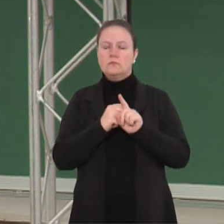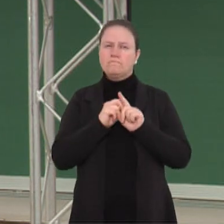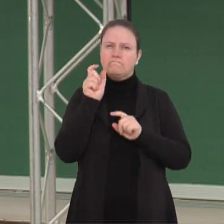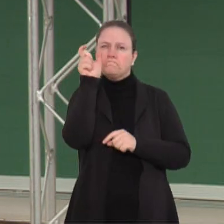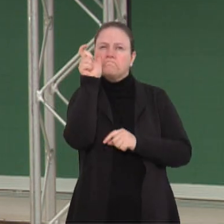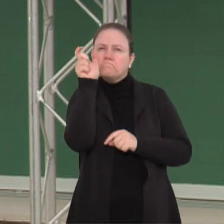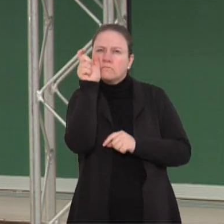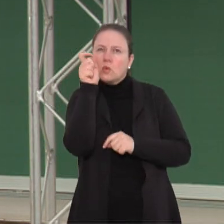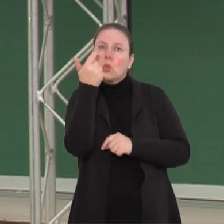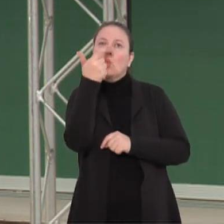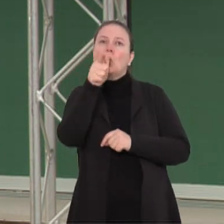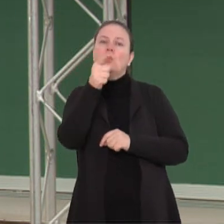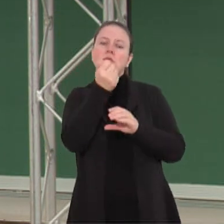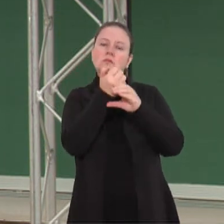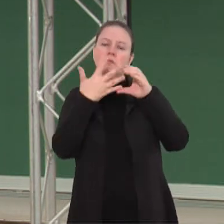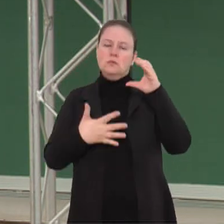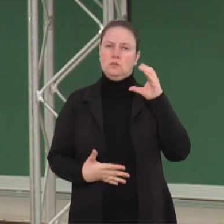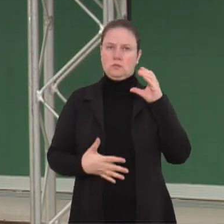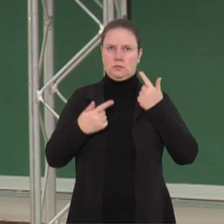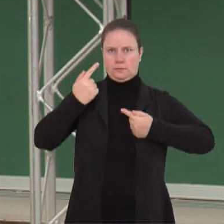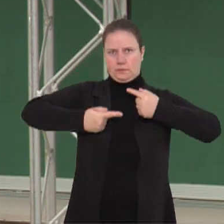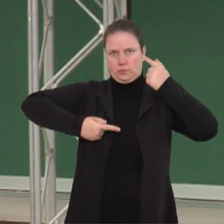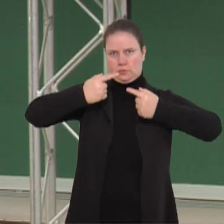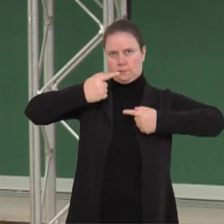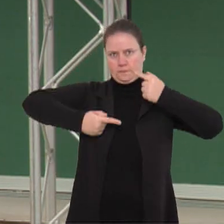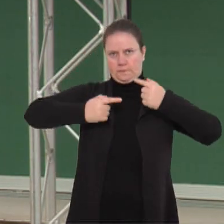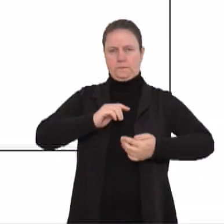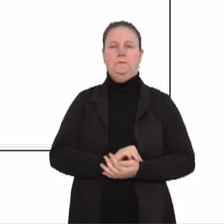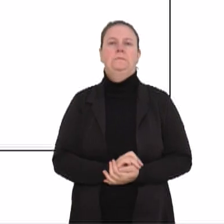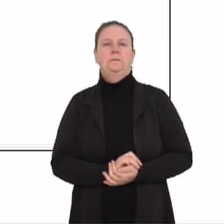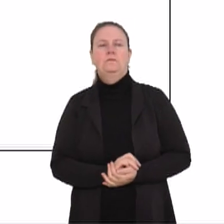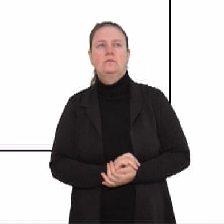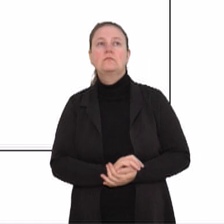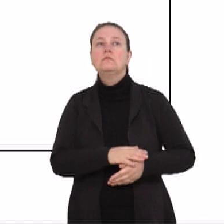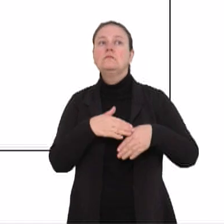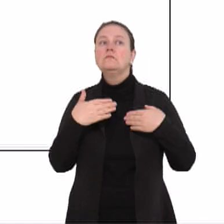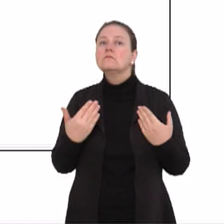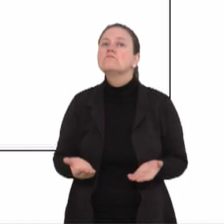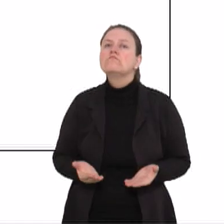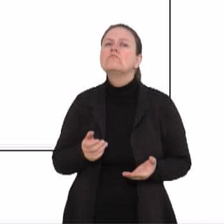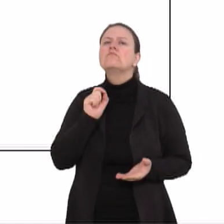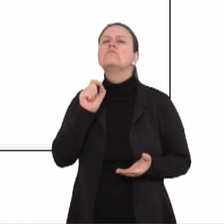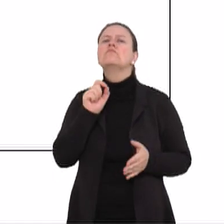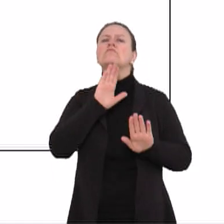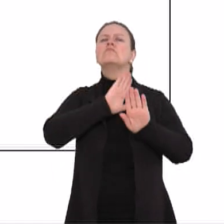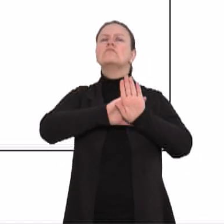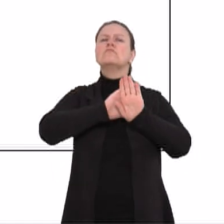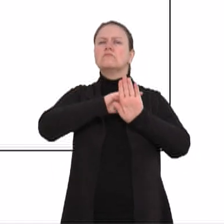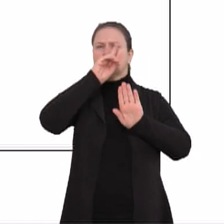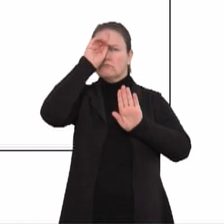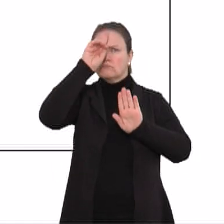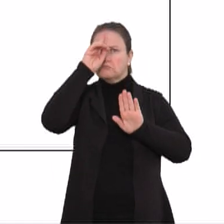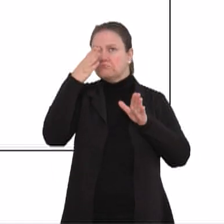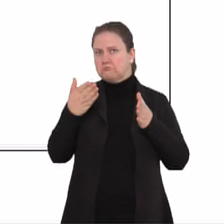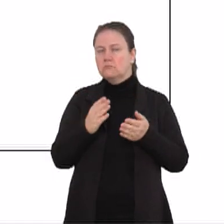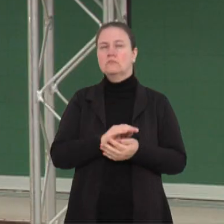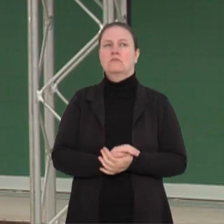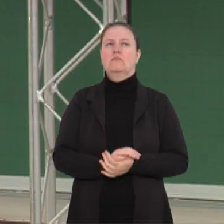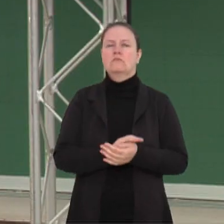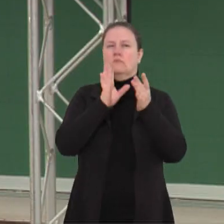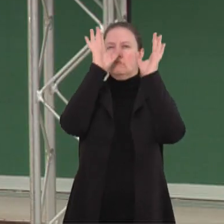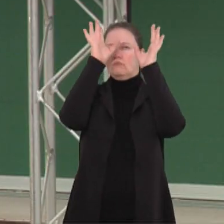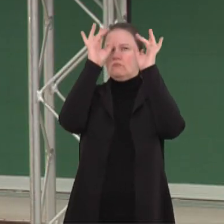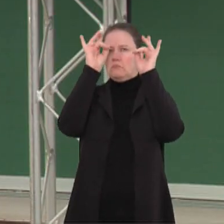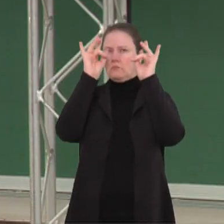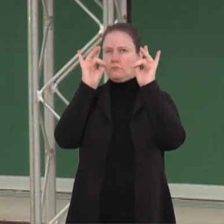outros aspectos de política. Mas afinal, o que é a ideologia? Vejamos então, detalhando